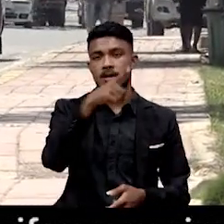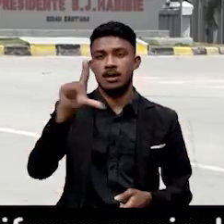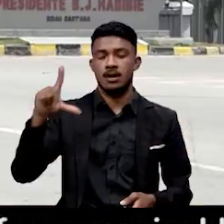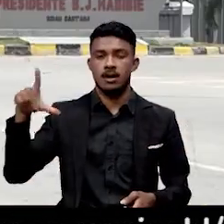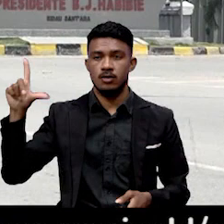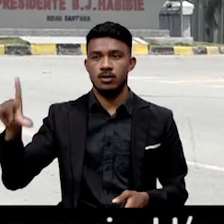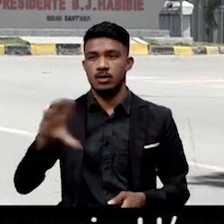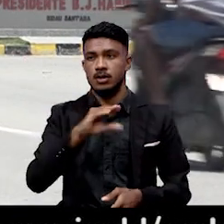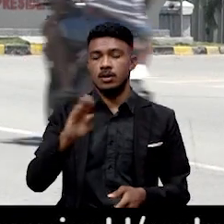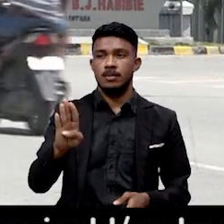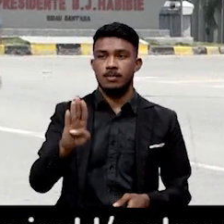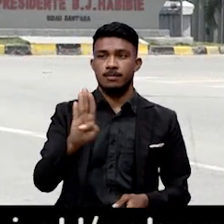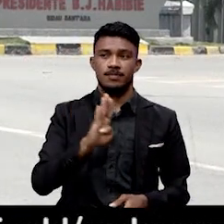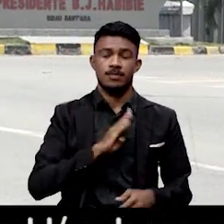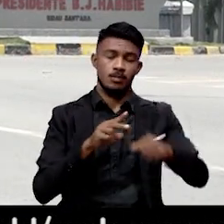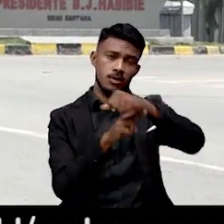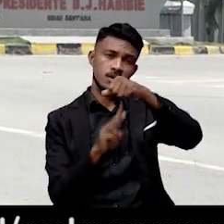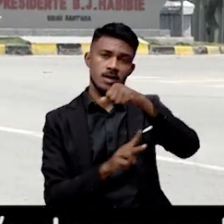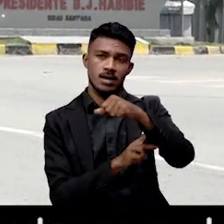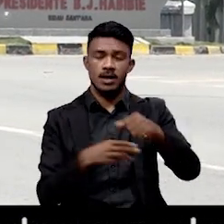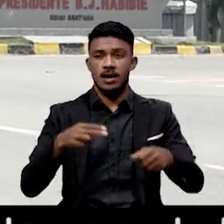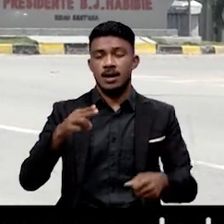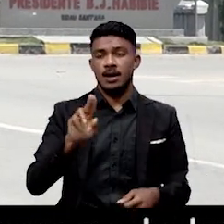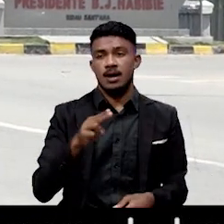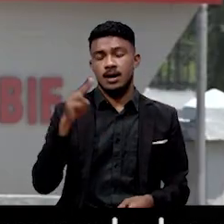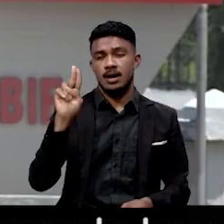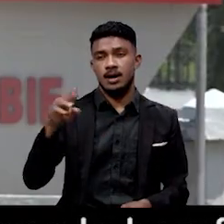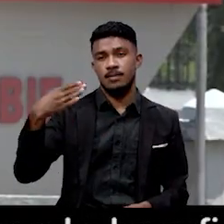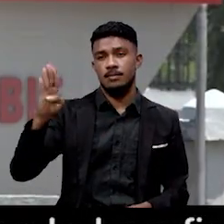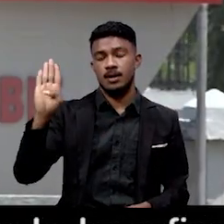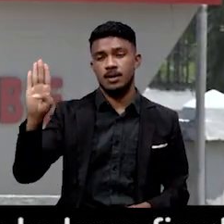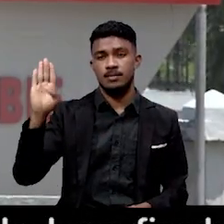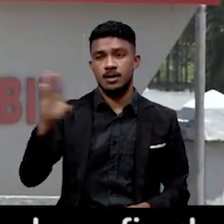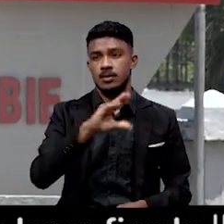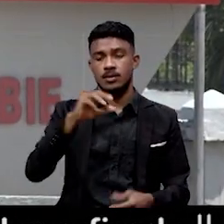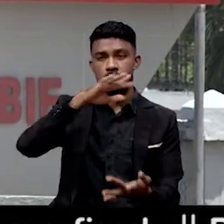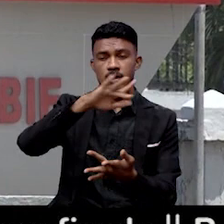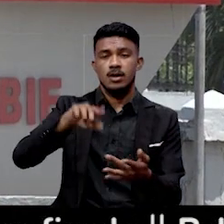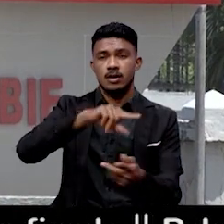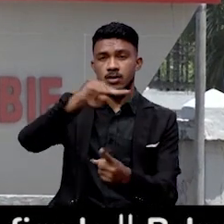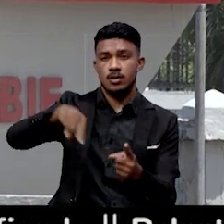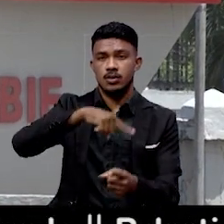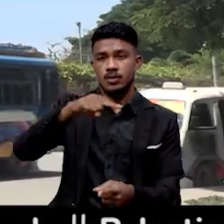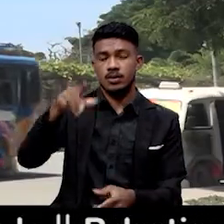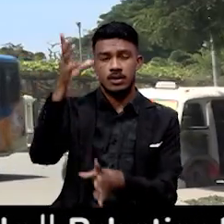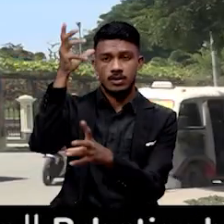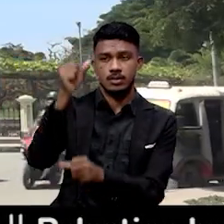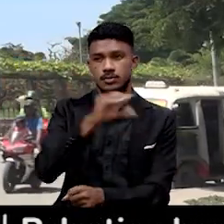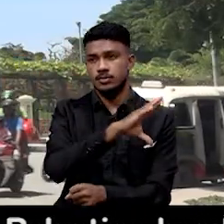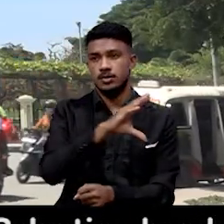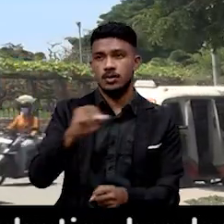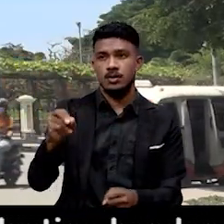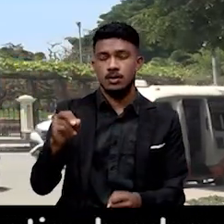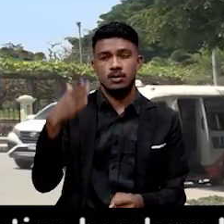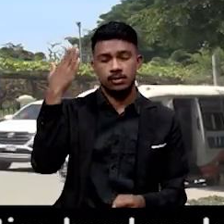Presidente BG Habibi, Motayel, no jardim 5 de maio, Rotunda Presidente Nicolau Lobato, Rotunda